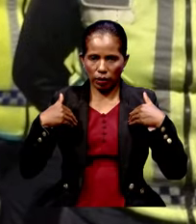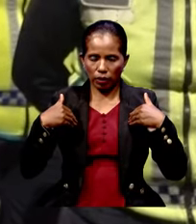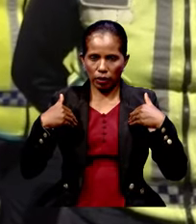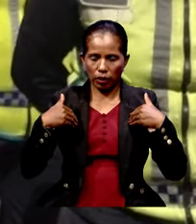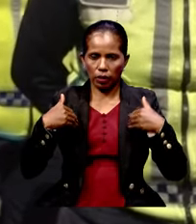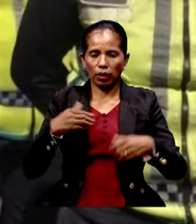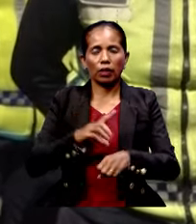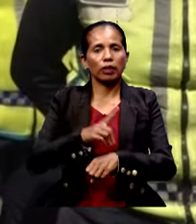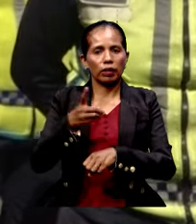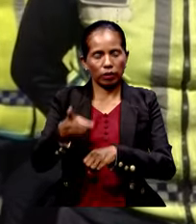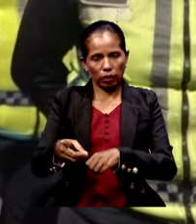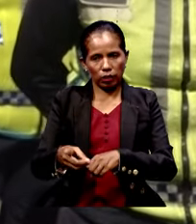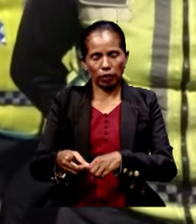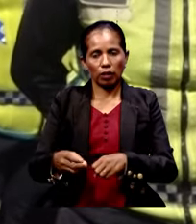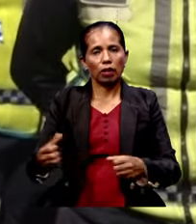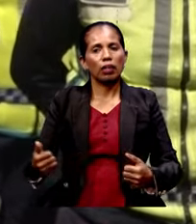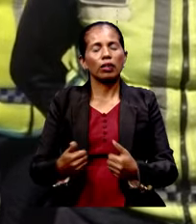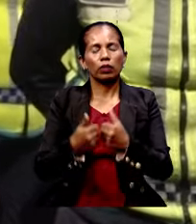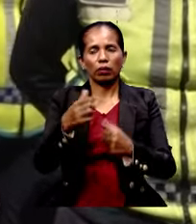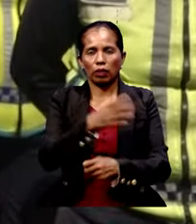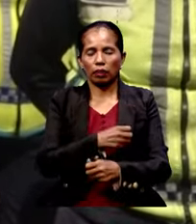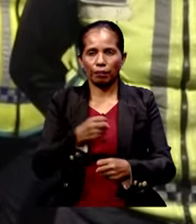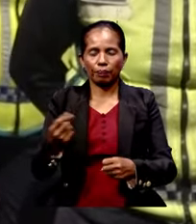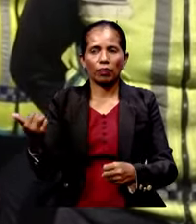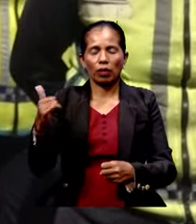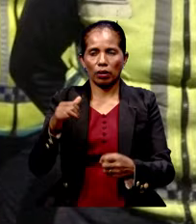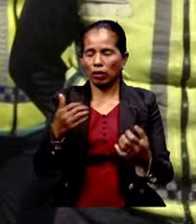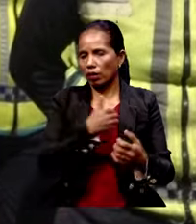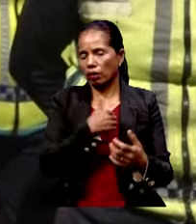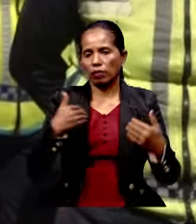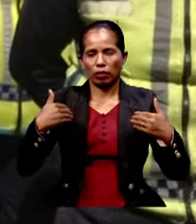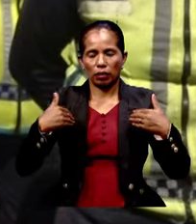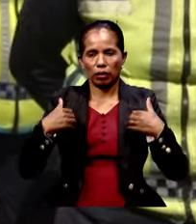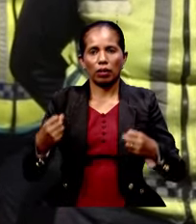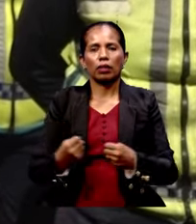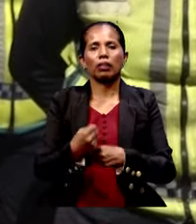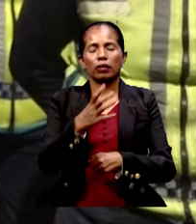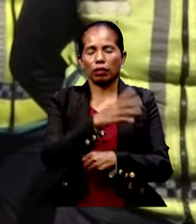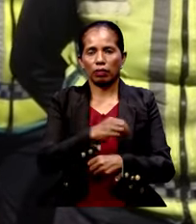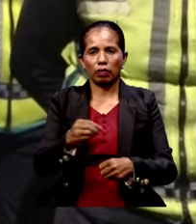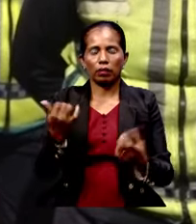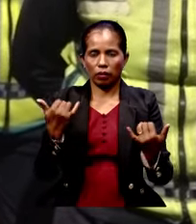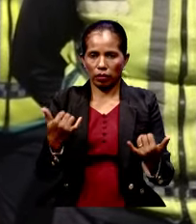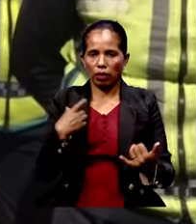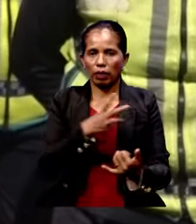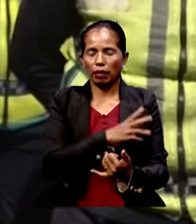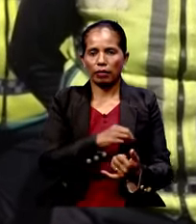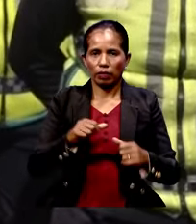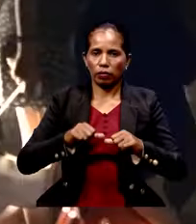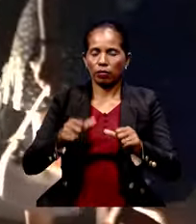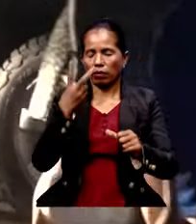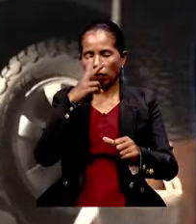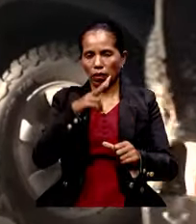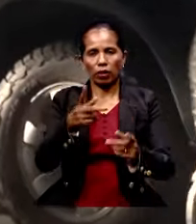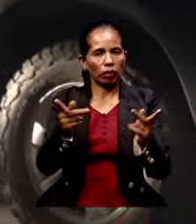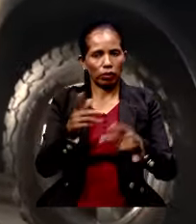musu espera kata ho ora sidena na rauk sida ki asidentis ma be ita na patin kontinu halo monitorisaun ba ia patin